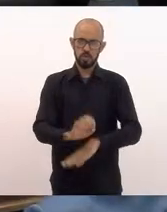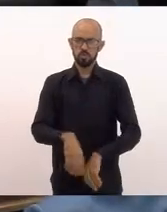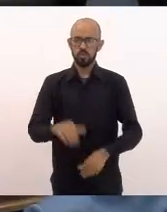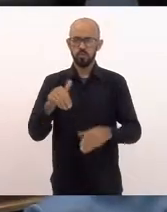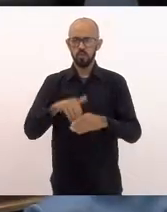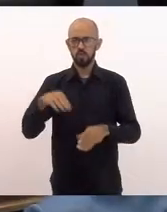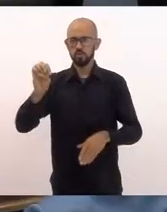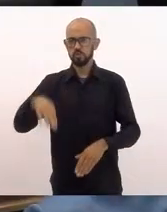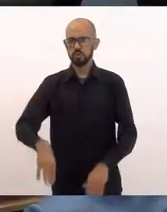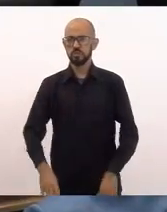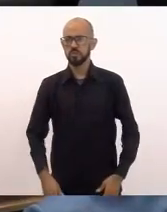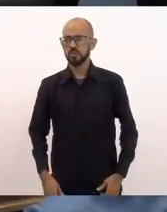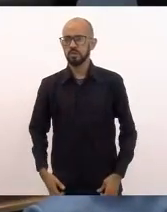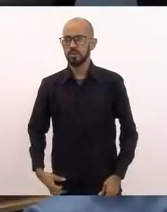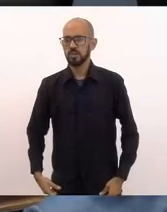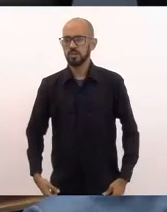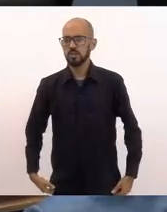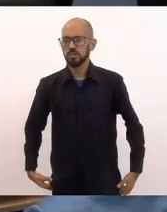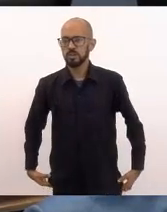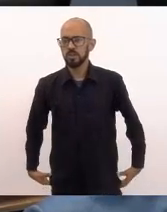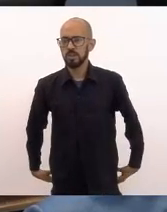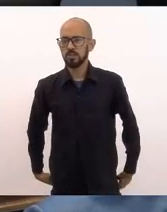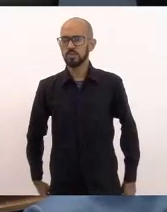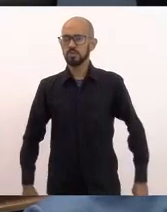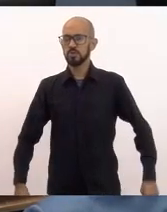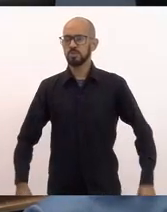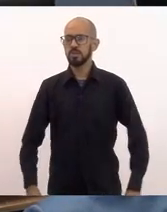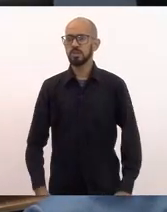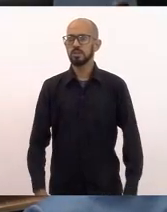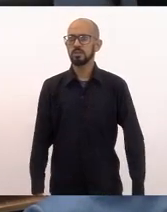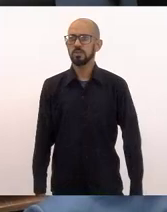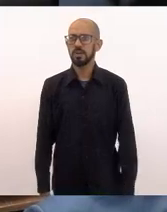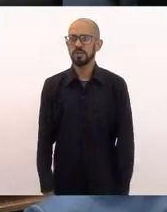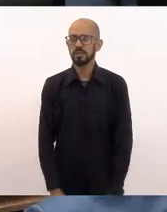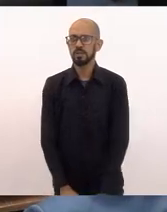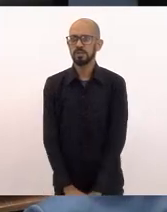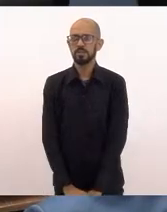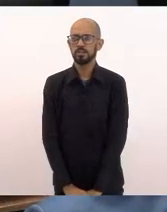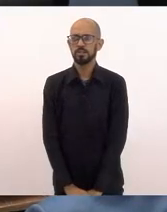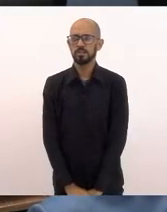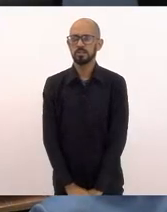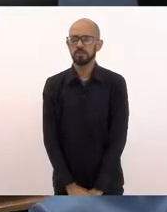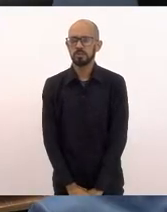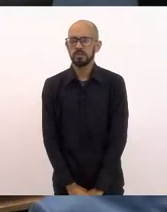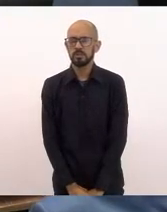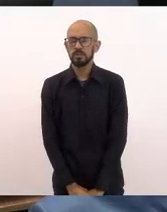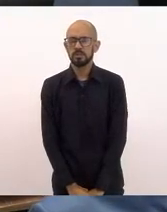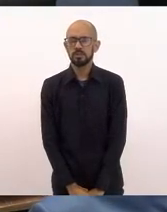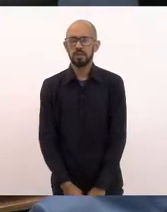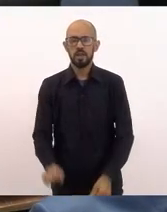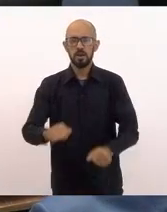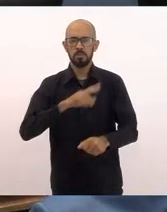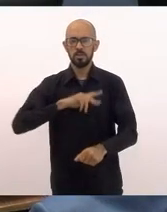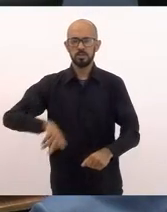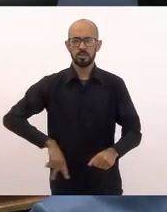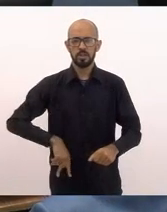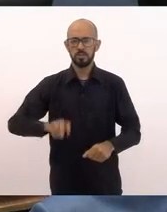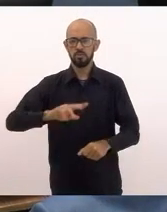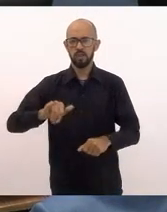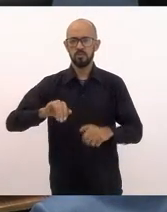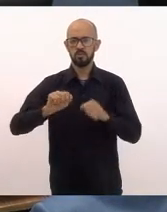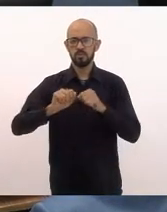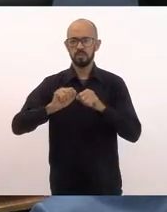sim. Ok. Estamos em procedimento de votação nominal. A presidência irá proceder à